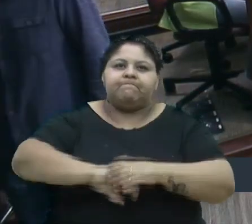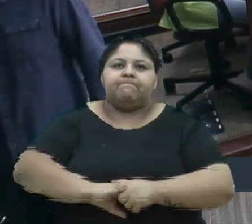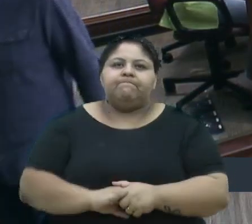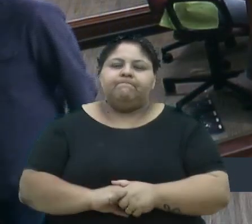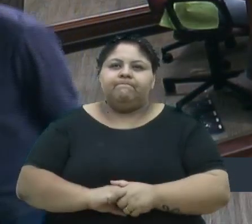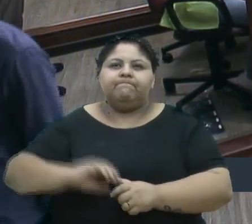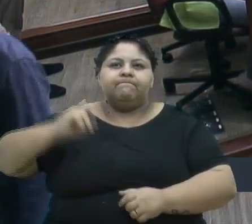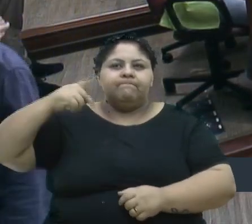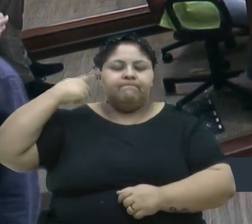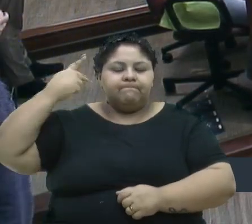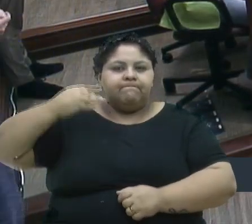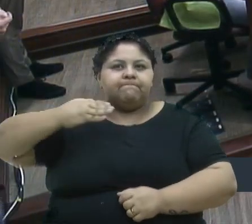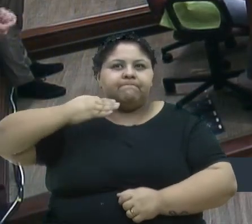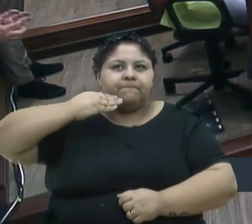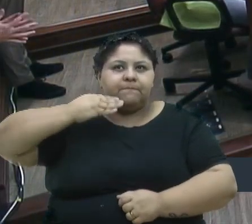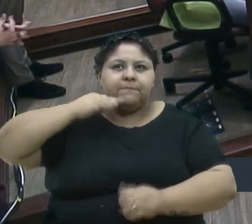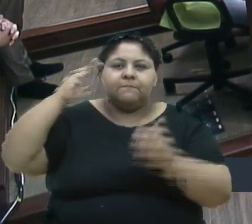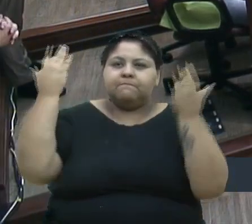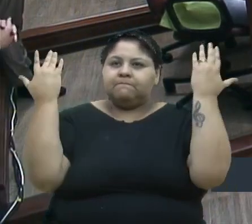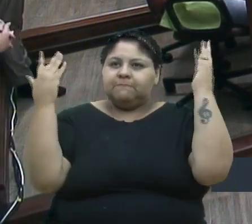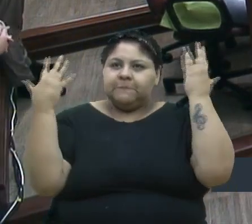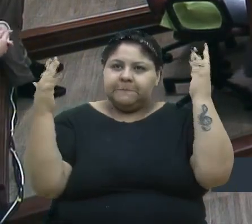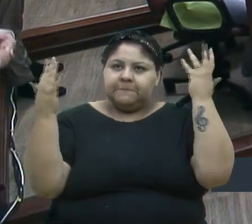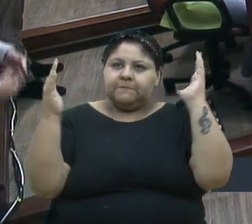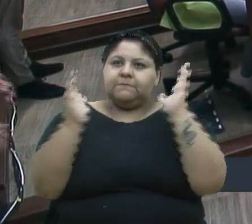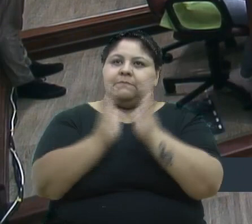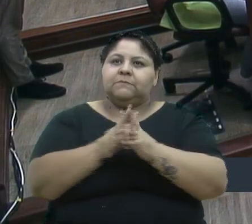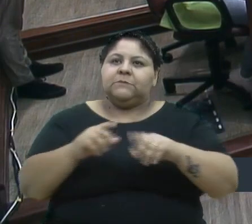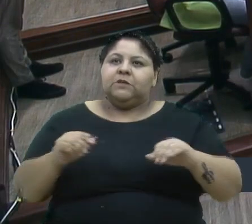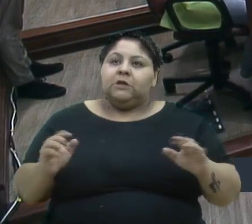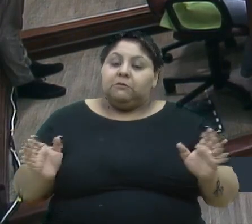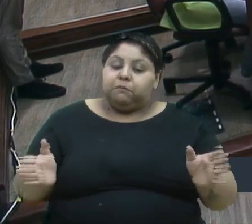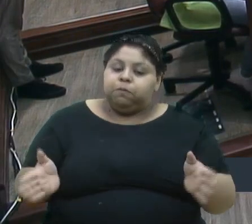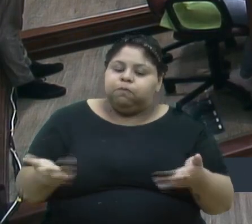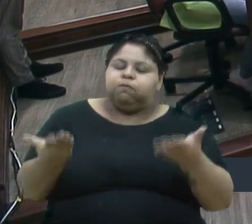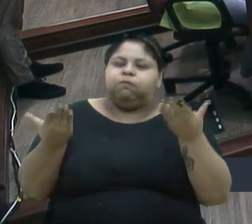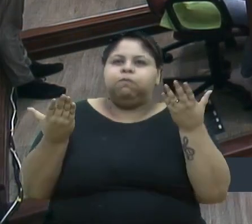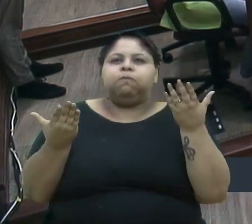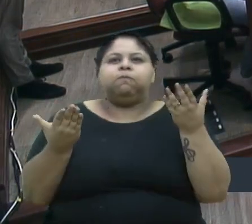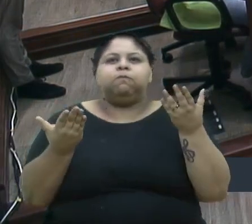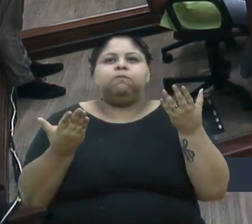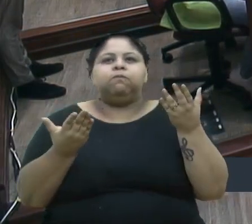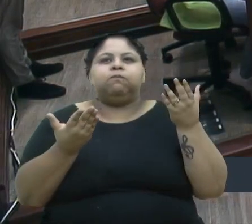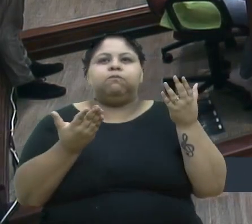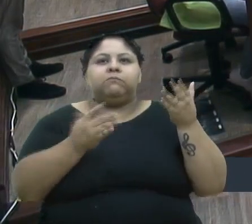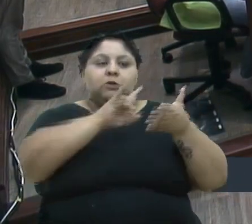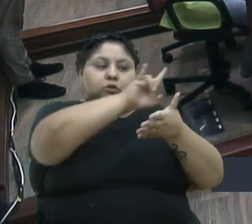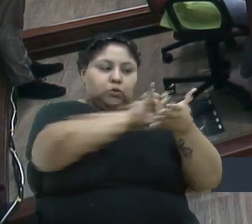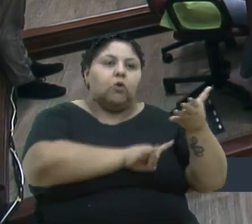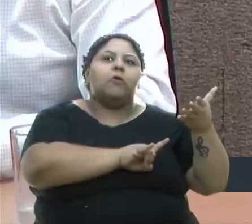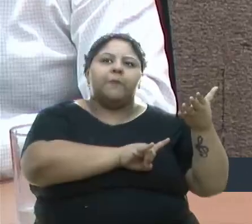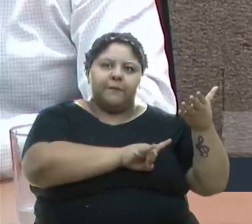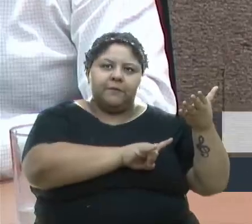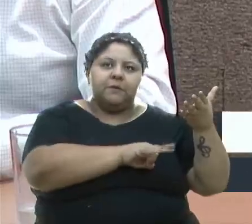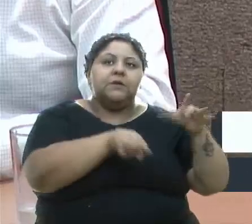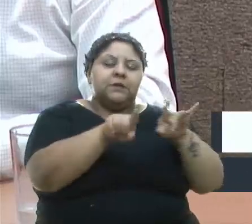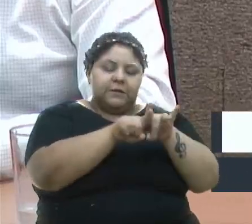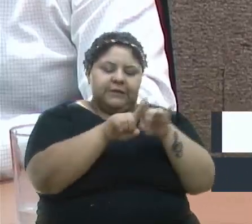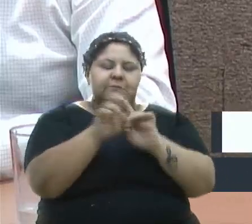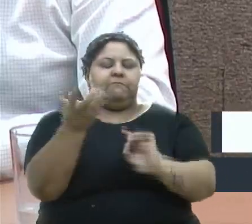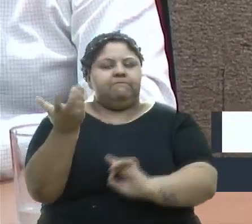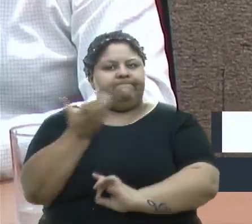Vereador Bortola, parabéns pela motivação, pelo requerimento. E eu também